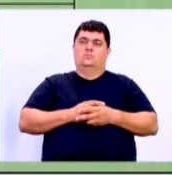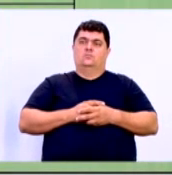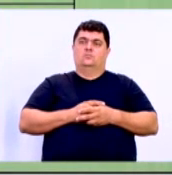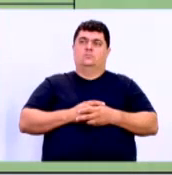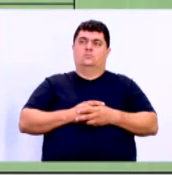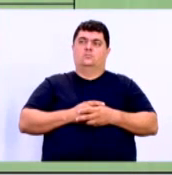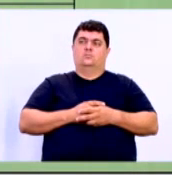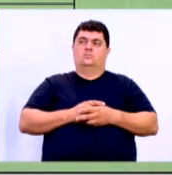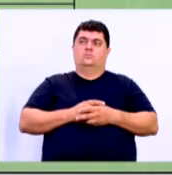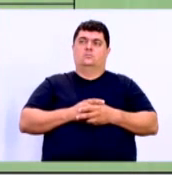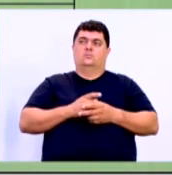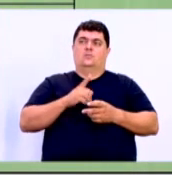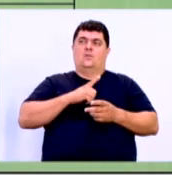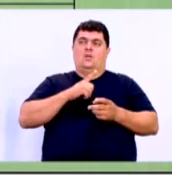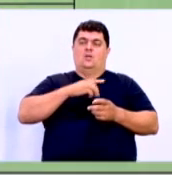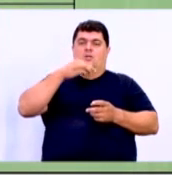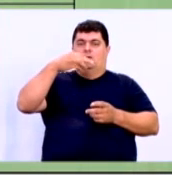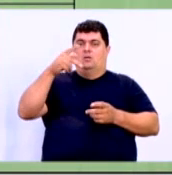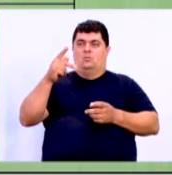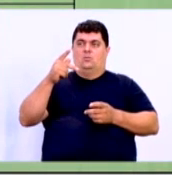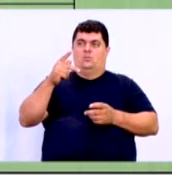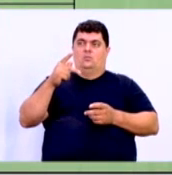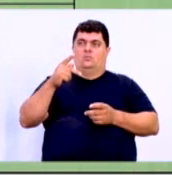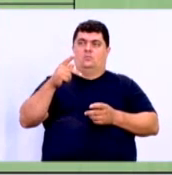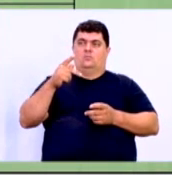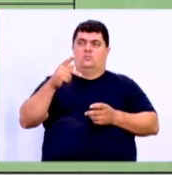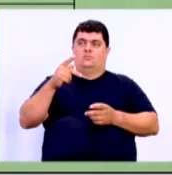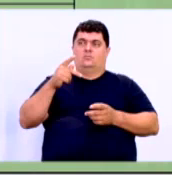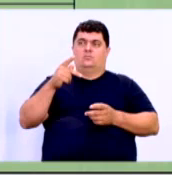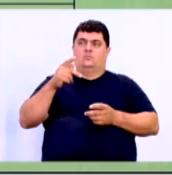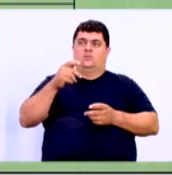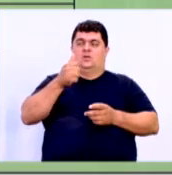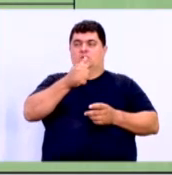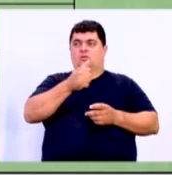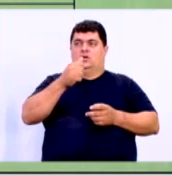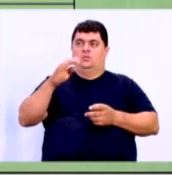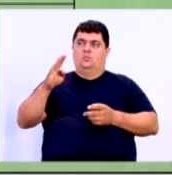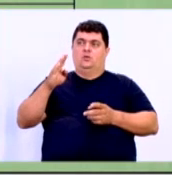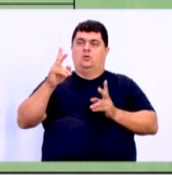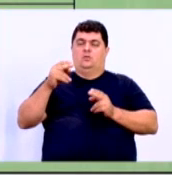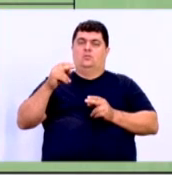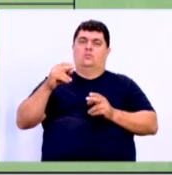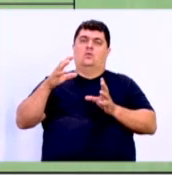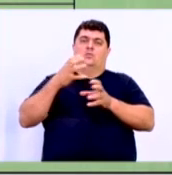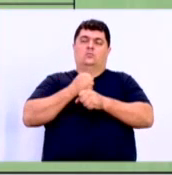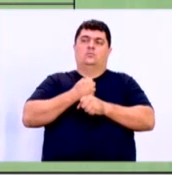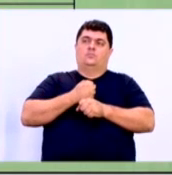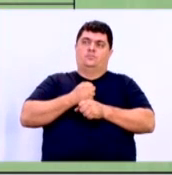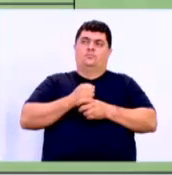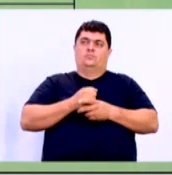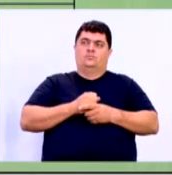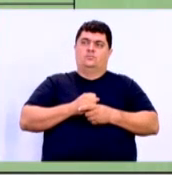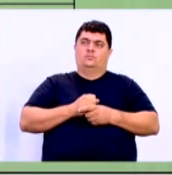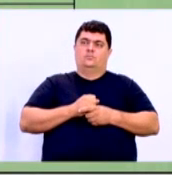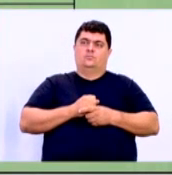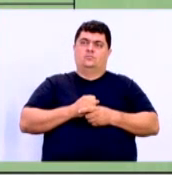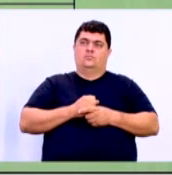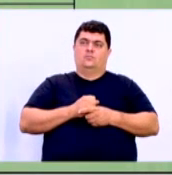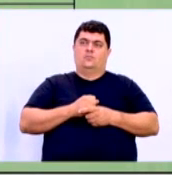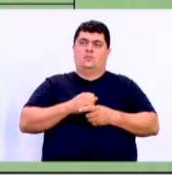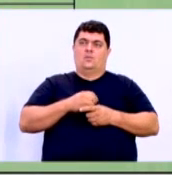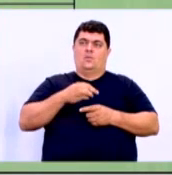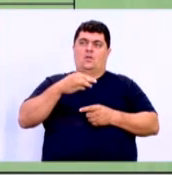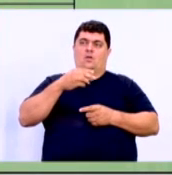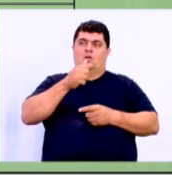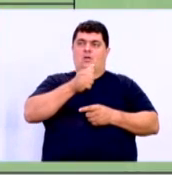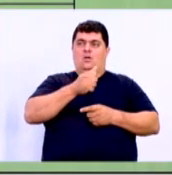temos matéria-prima adquirida, de A, de B, igual total 190 mil. A mão de obra direta,